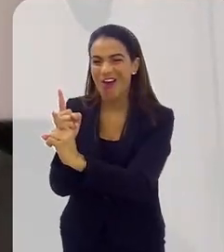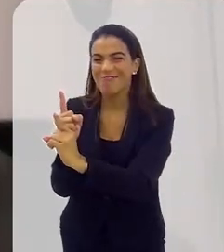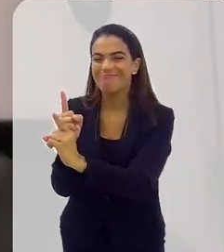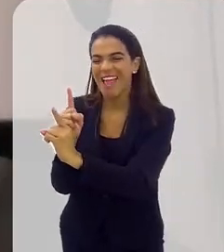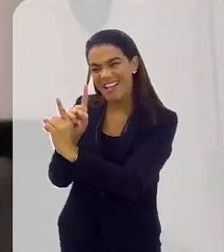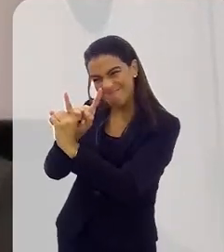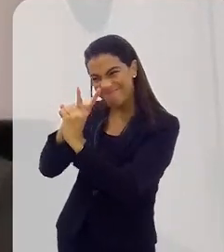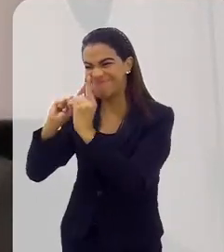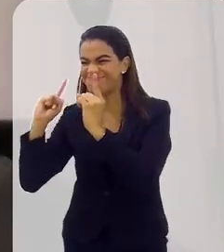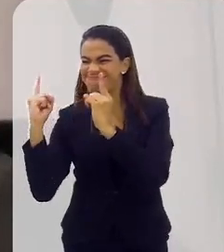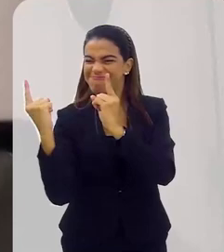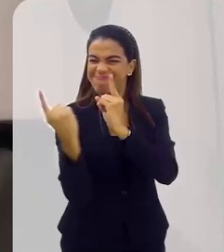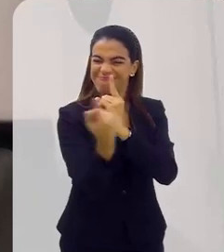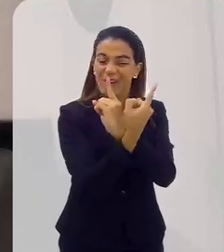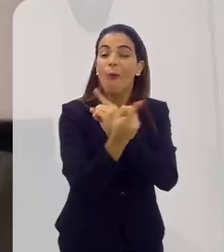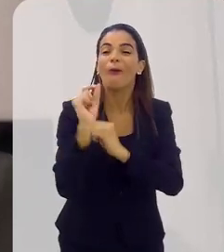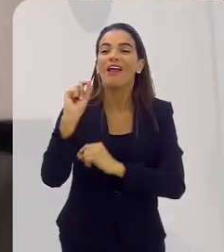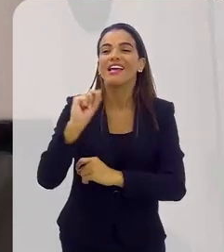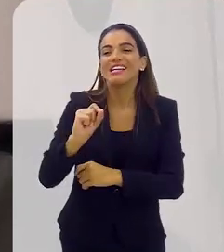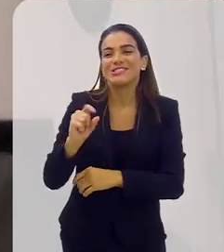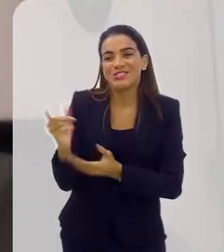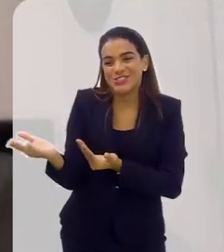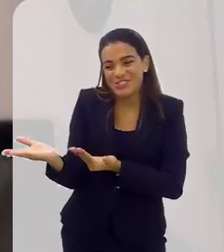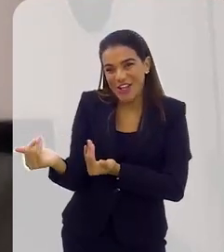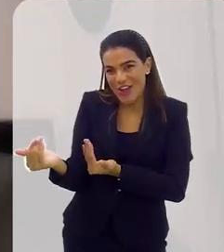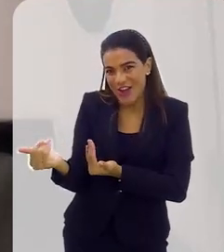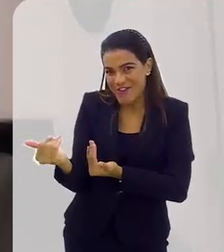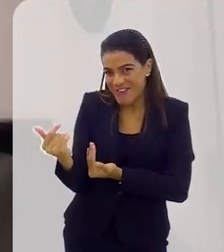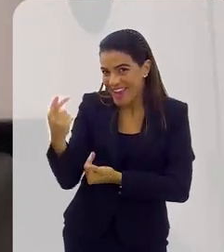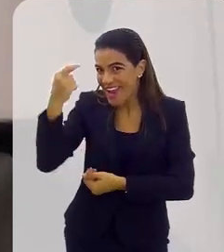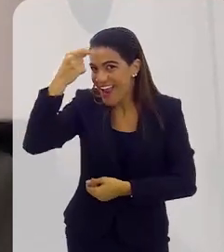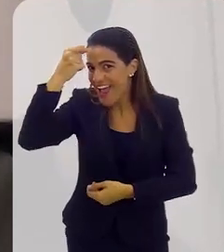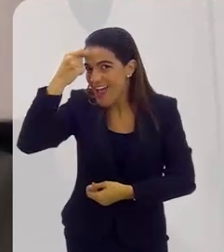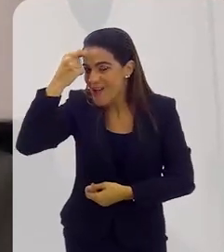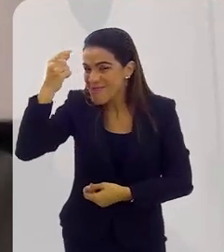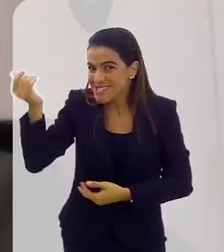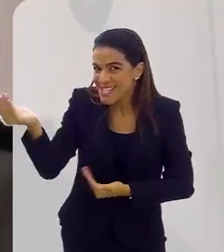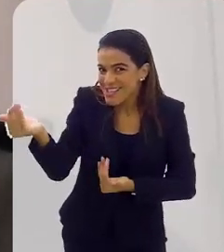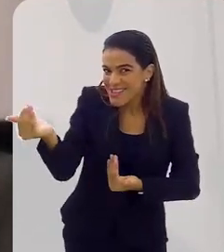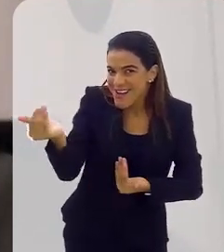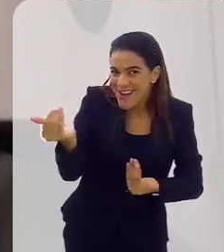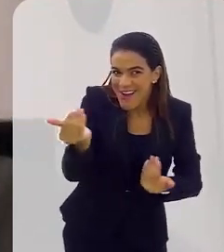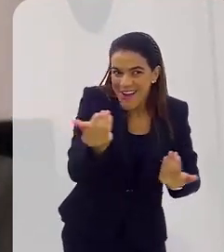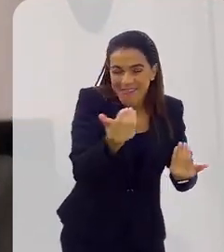neles. Eu me cerco de jovens, eu trabalho com cabeças